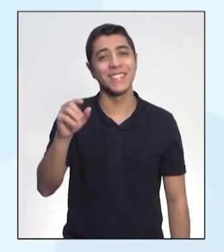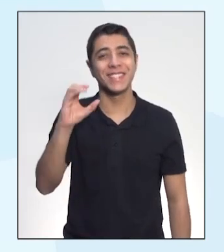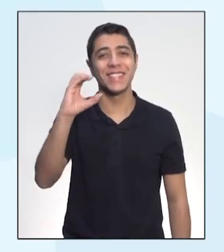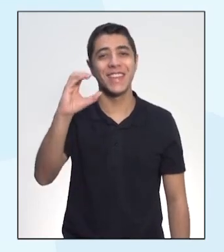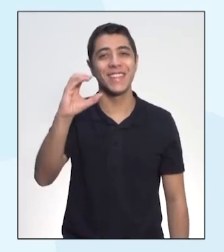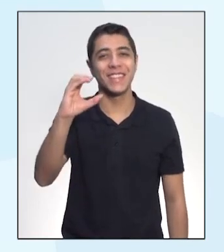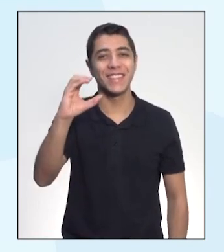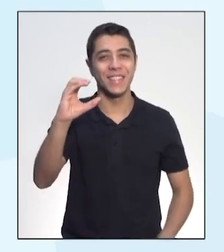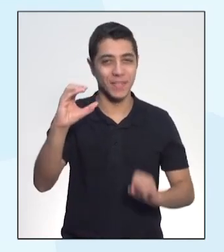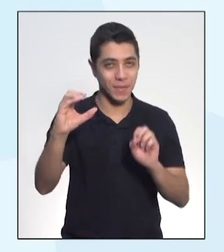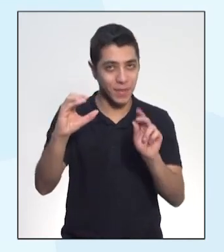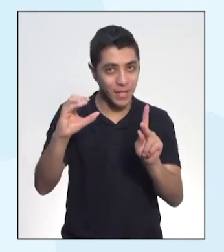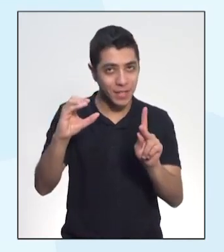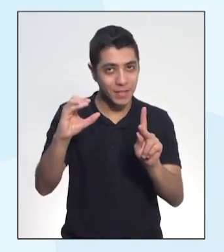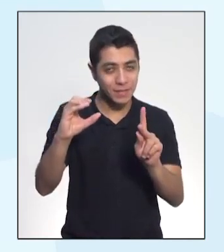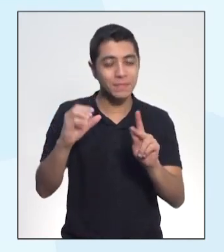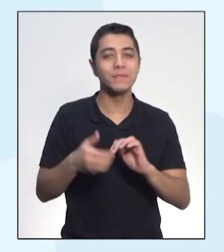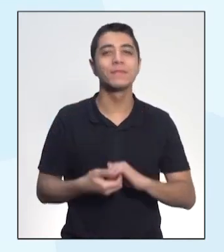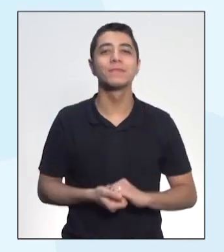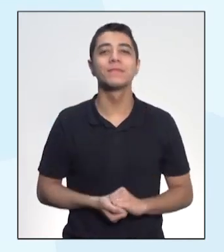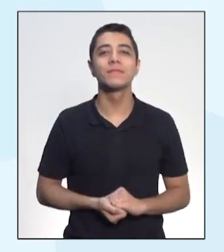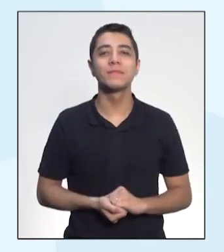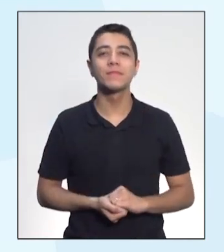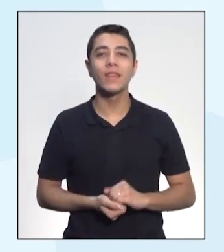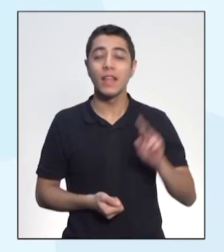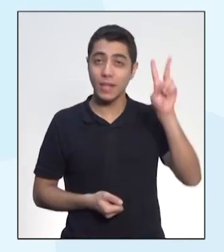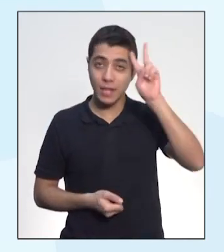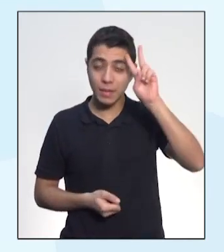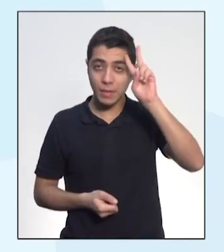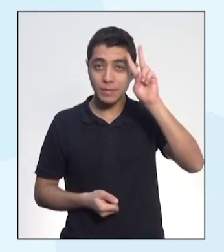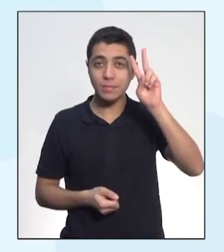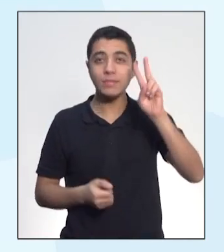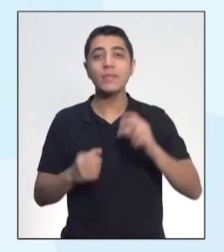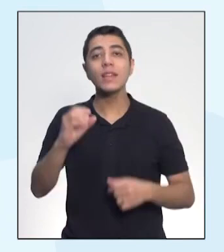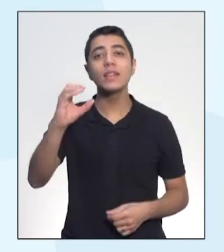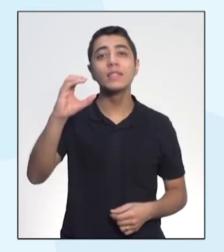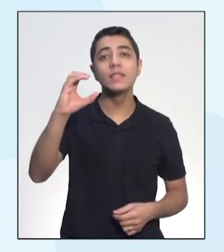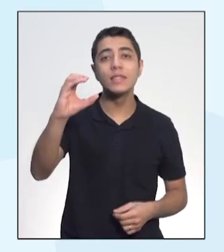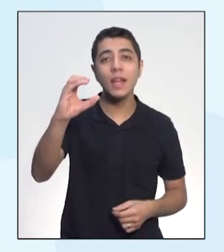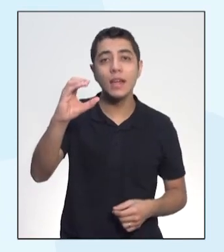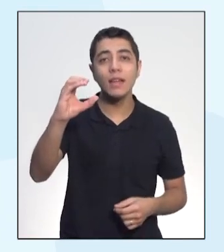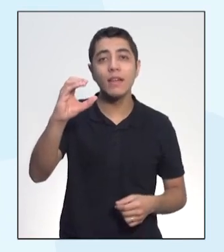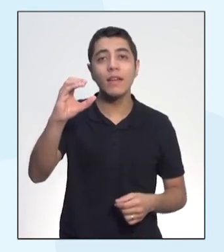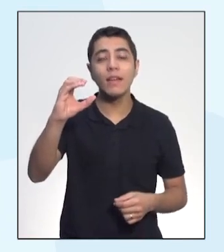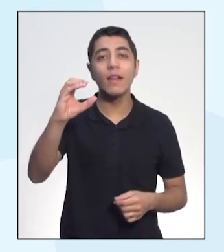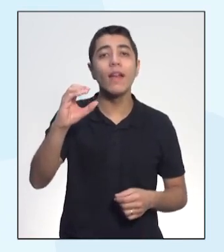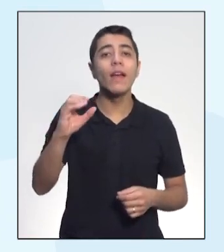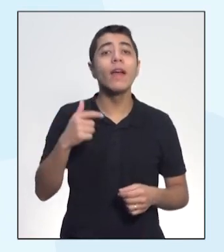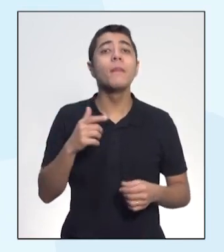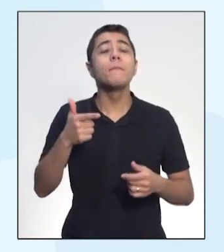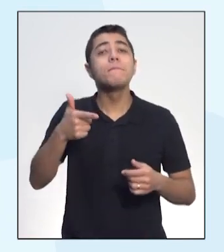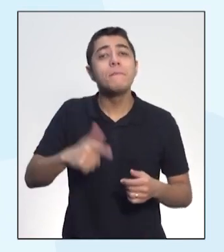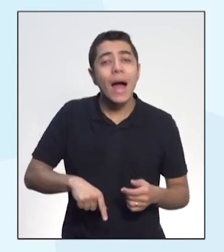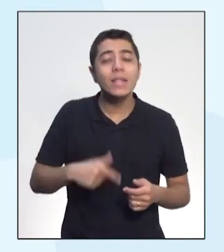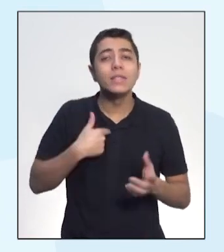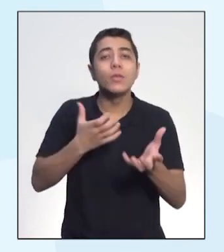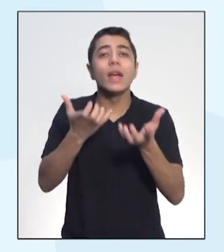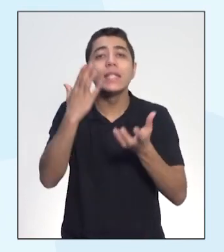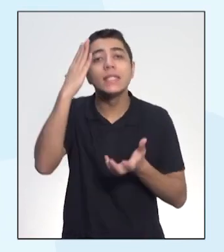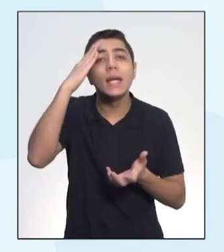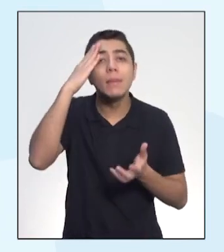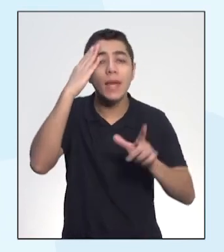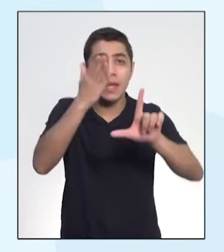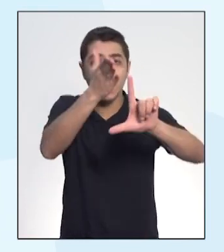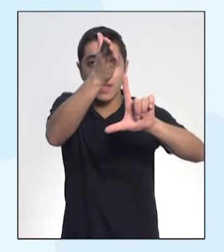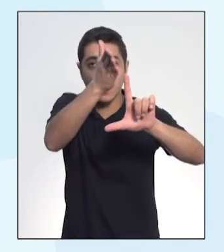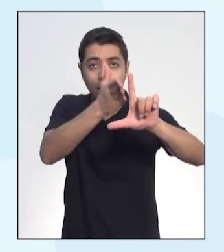eixo Y. Meu item C era onde cruzava o eixo X. Professora, da onde eu tiro onde cruza o eixo X? Ah, agora